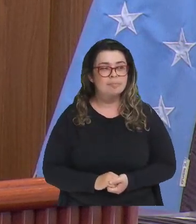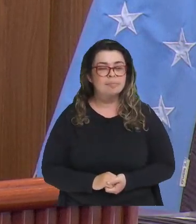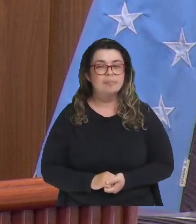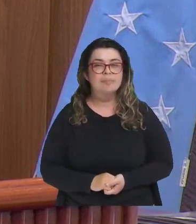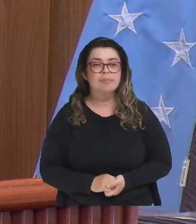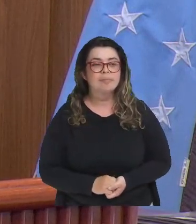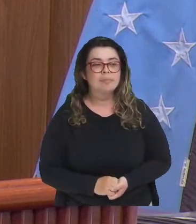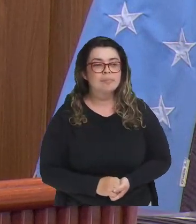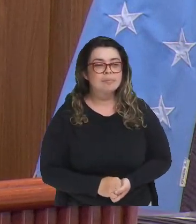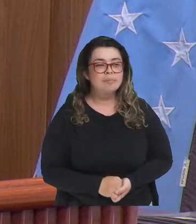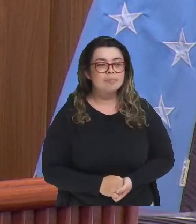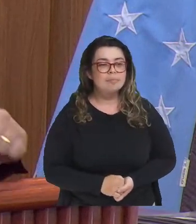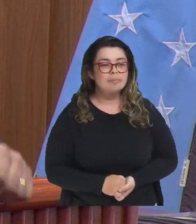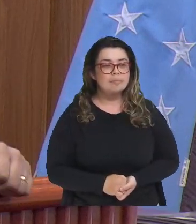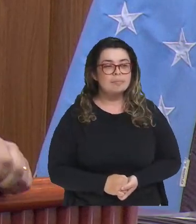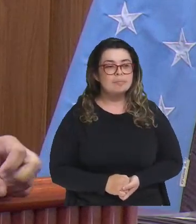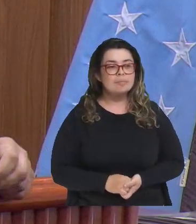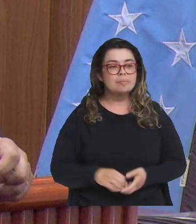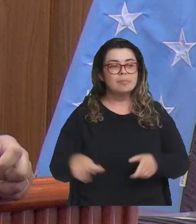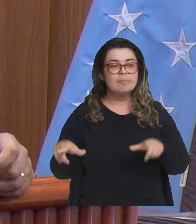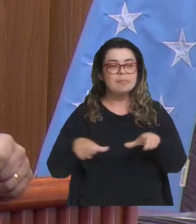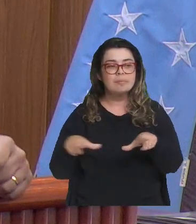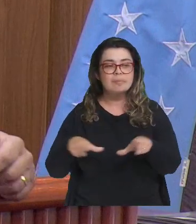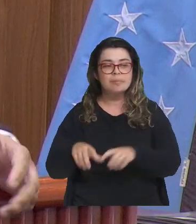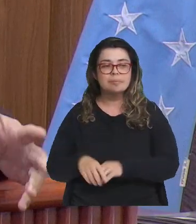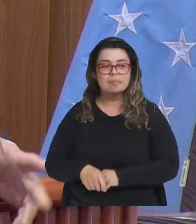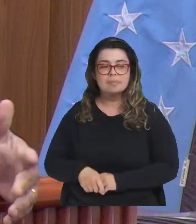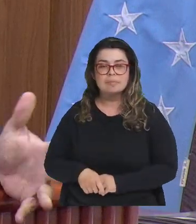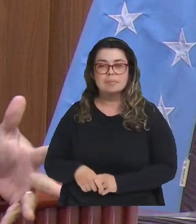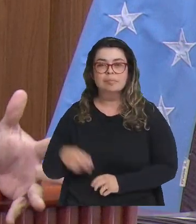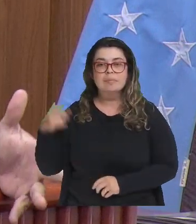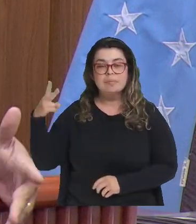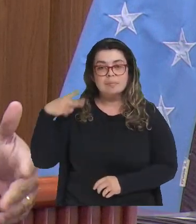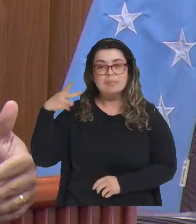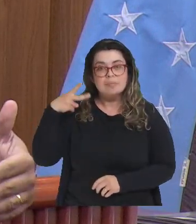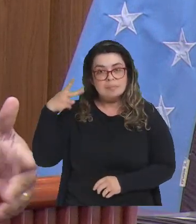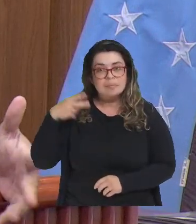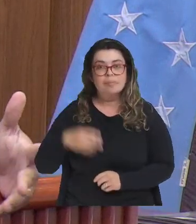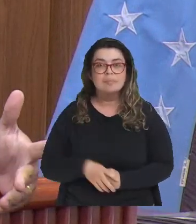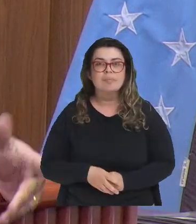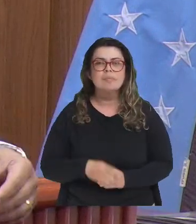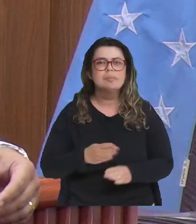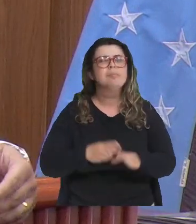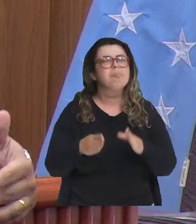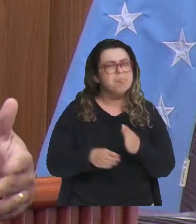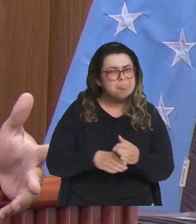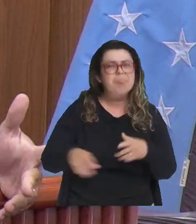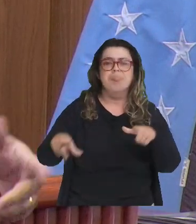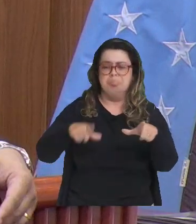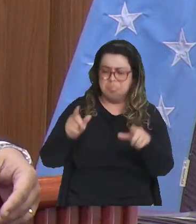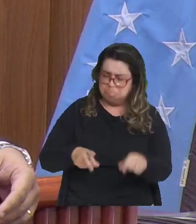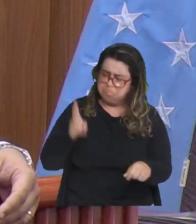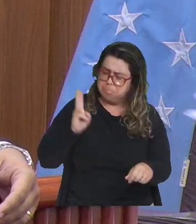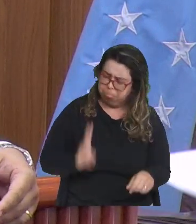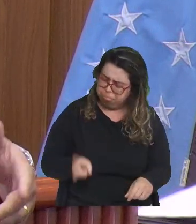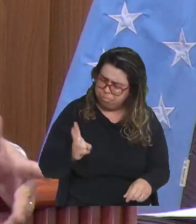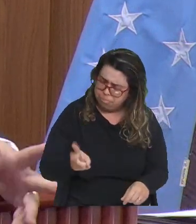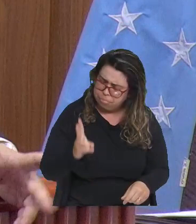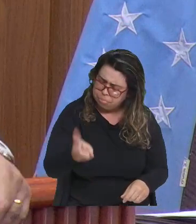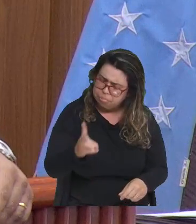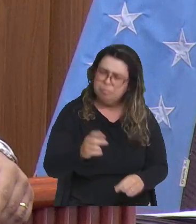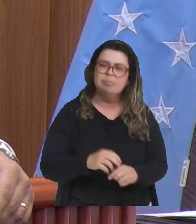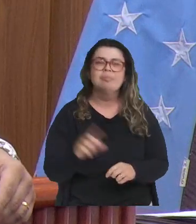nós que acompanhamos aqui o trabalho dos vereadores, nós sabemos que todos os vereadores trabalham arduamente, a semana inteira. Não